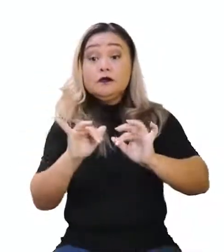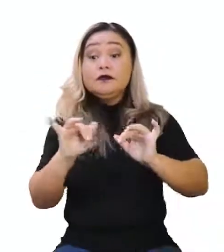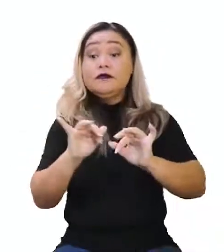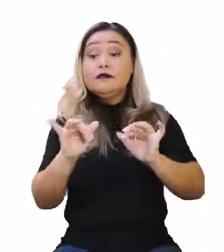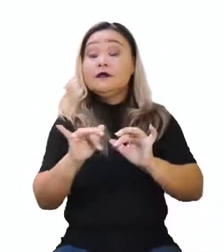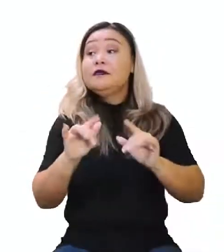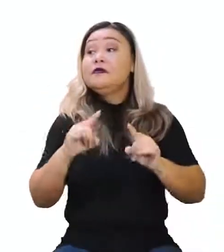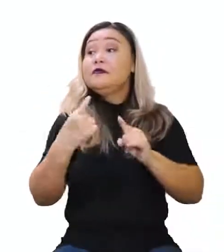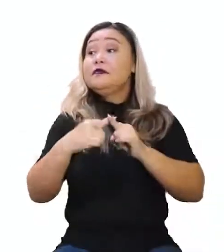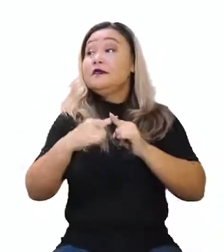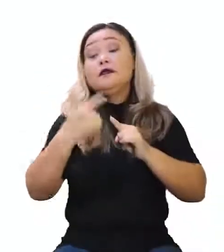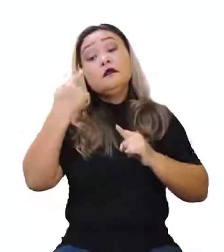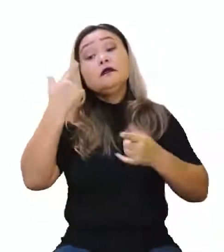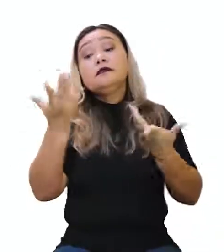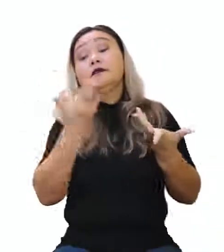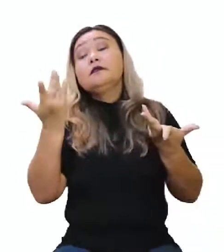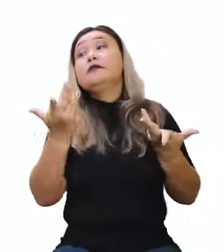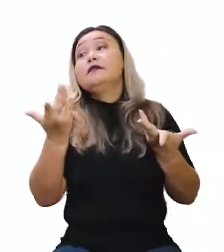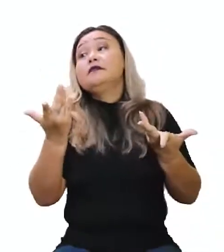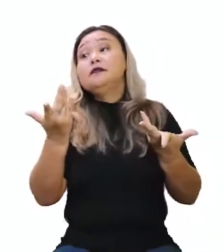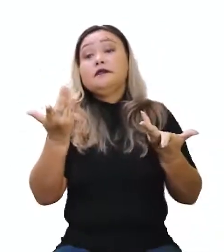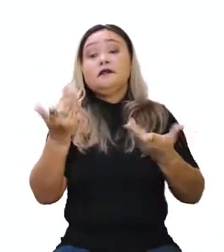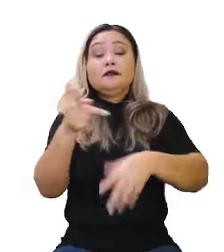digitei. E cadê o povo